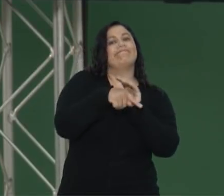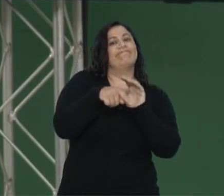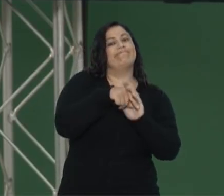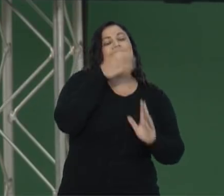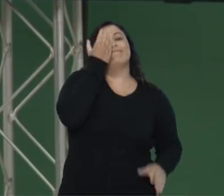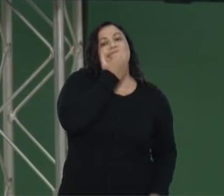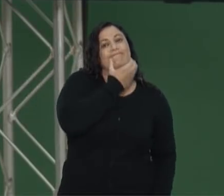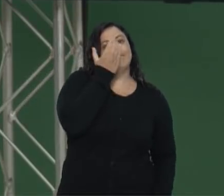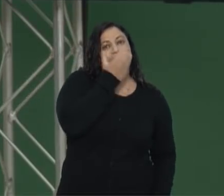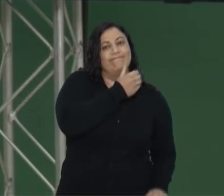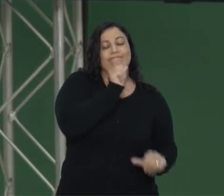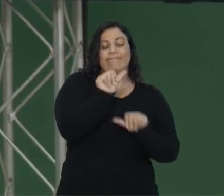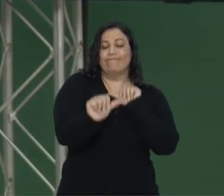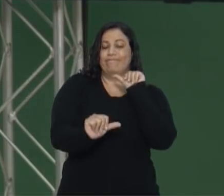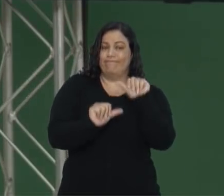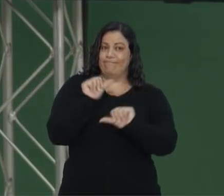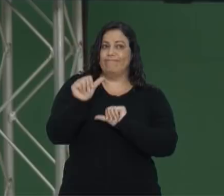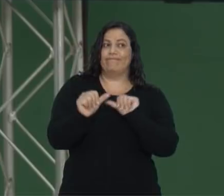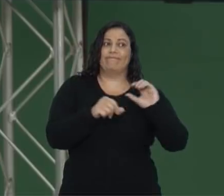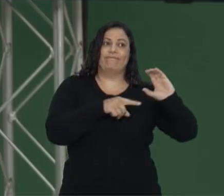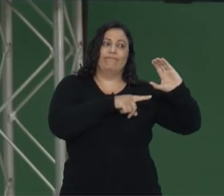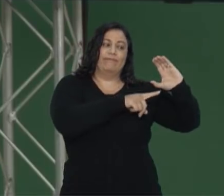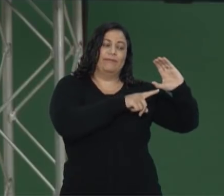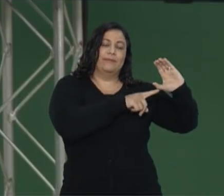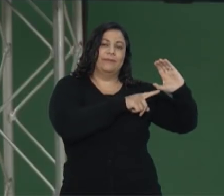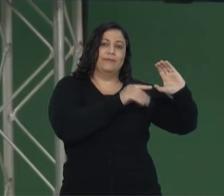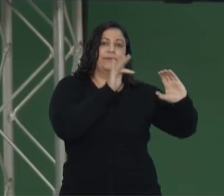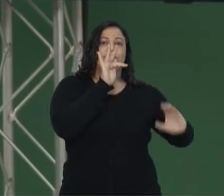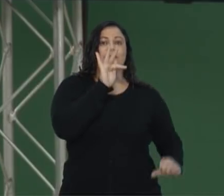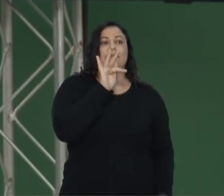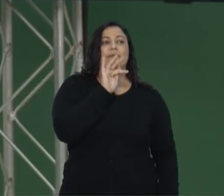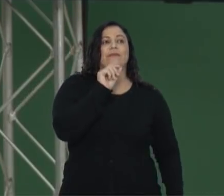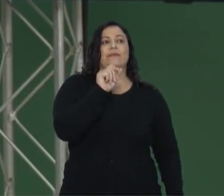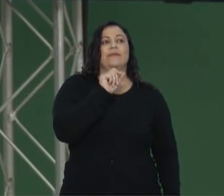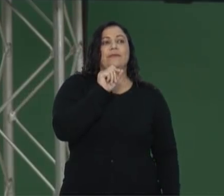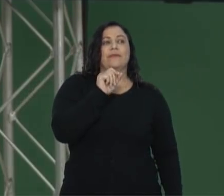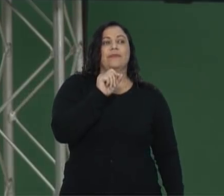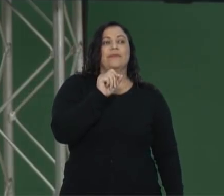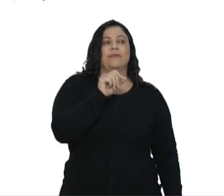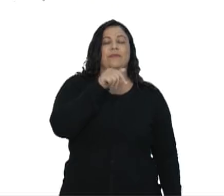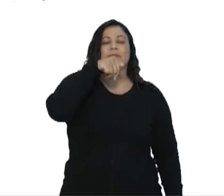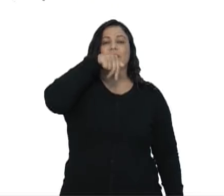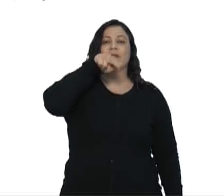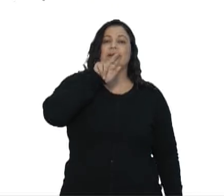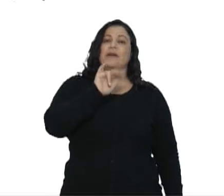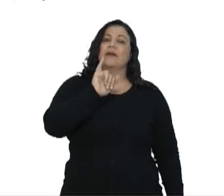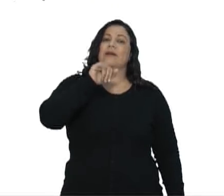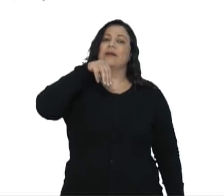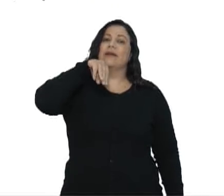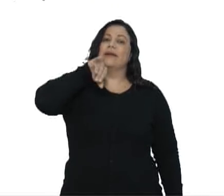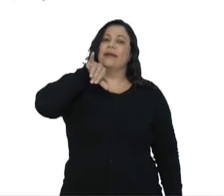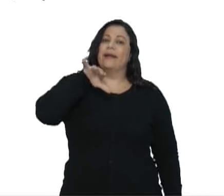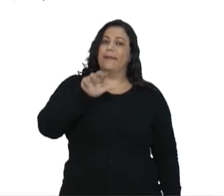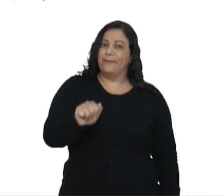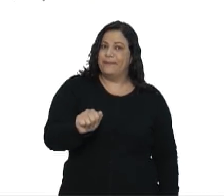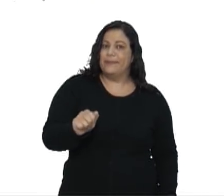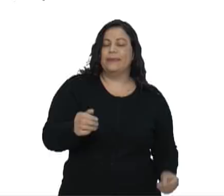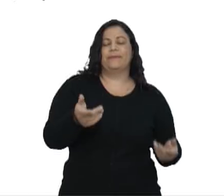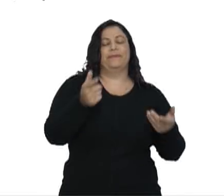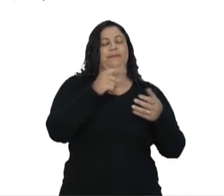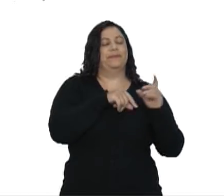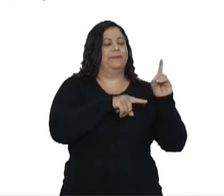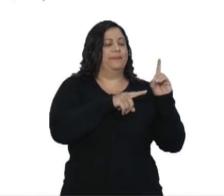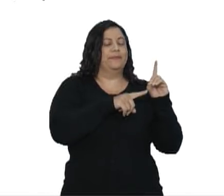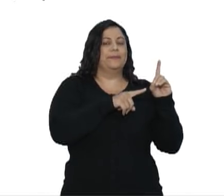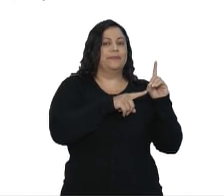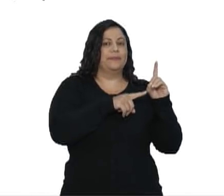está mudando. Então, na alternativa C, a resposta é química. E na letra D, uma folha de jornal é cortada